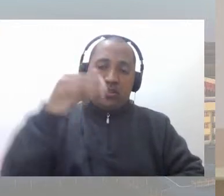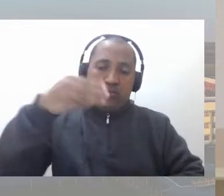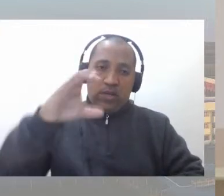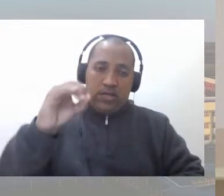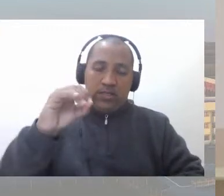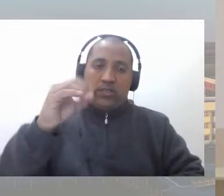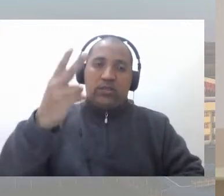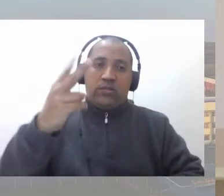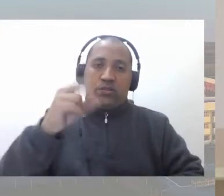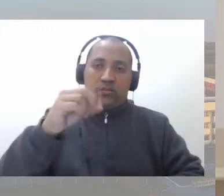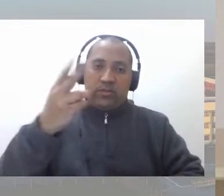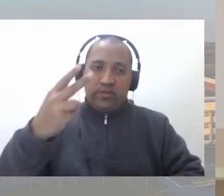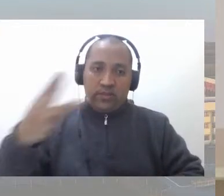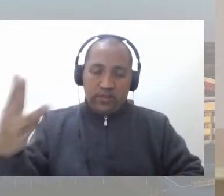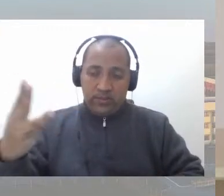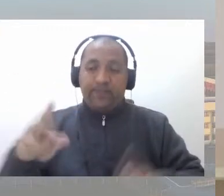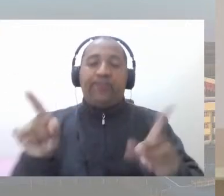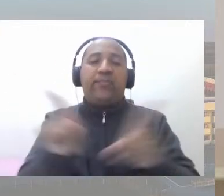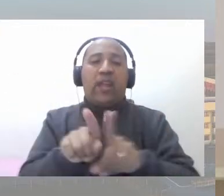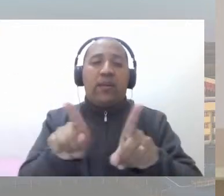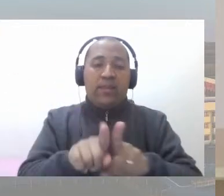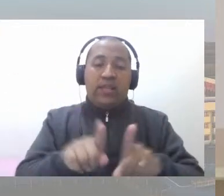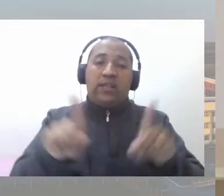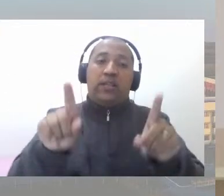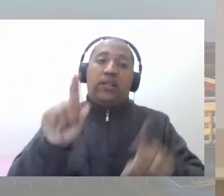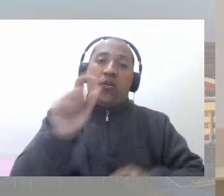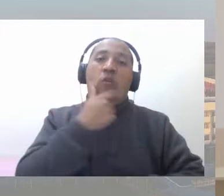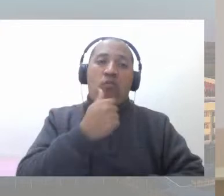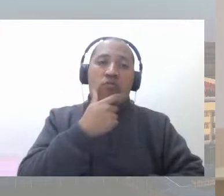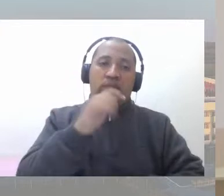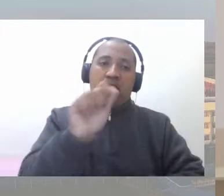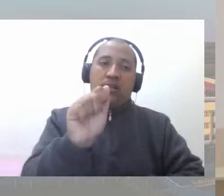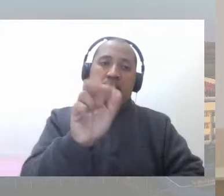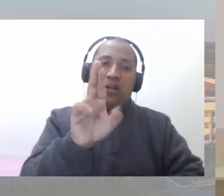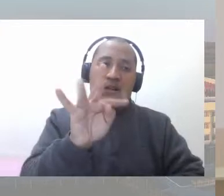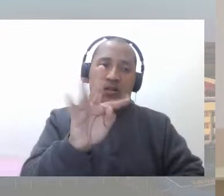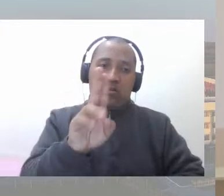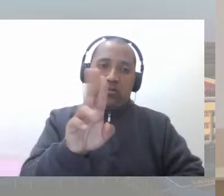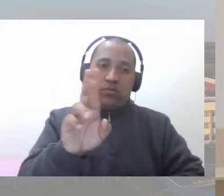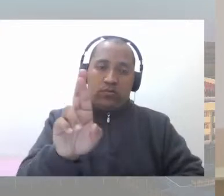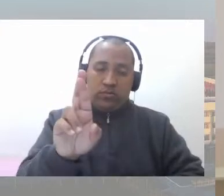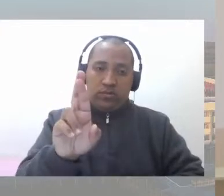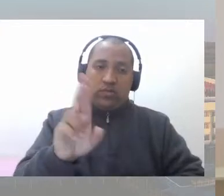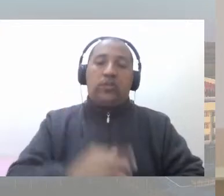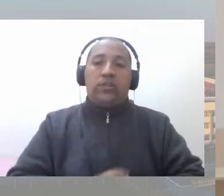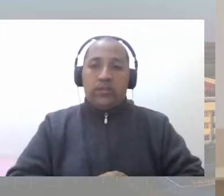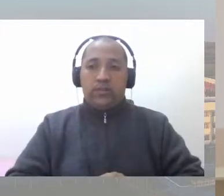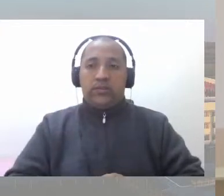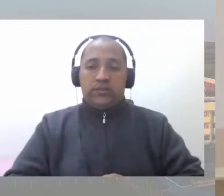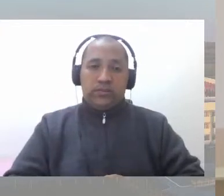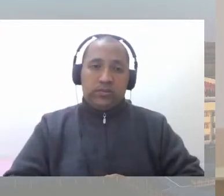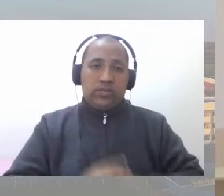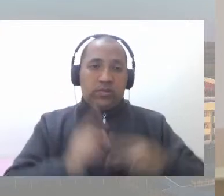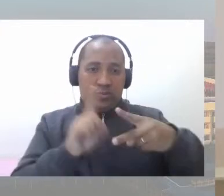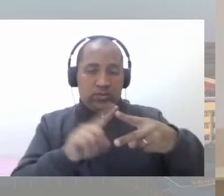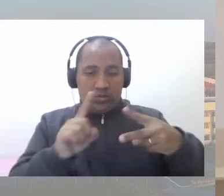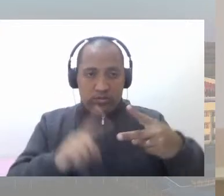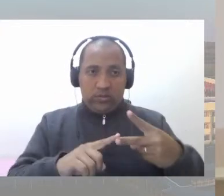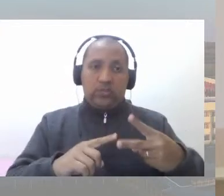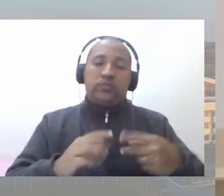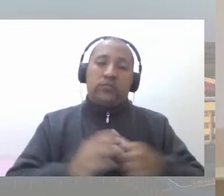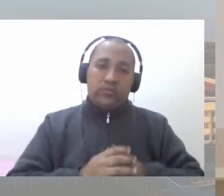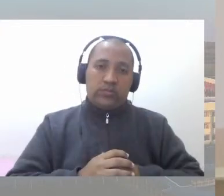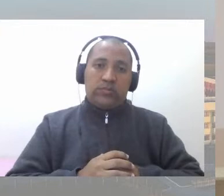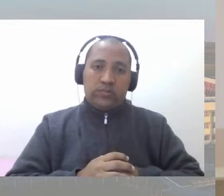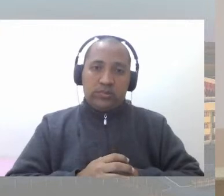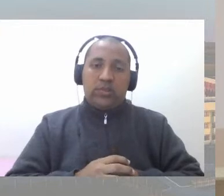do discente Arthur Oliveira Domingos na SEG. Então, essas são situações, né, que